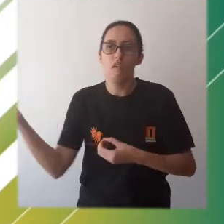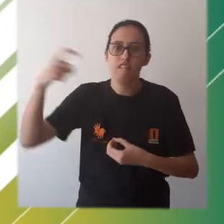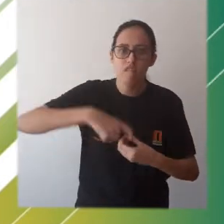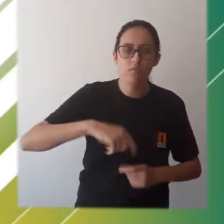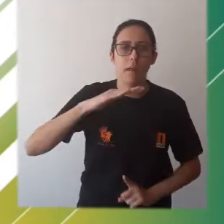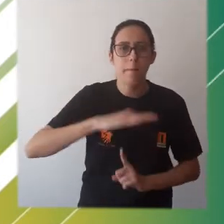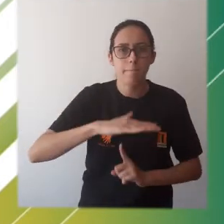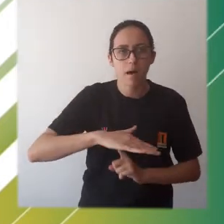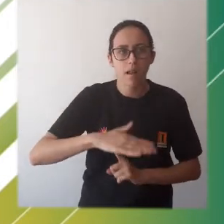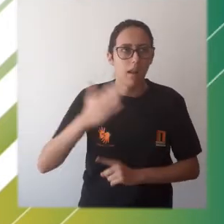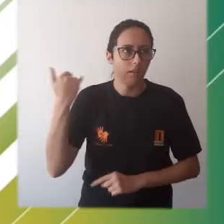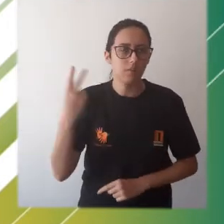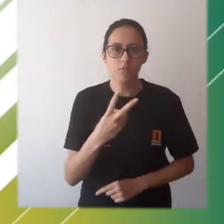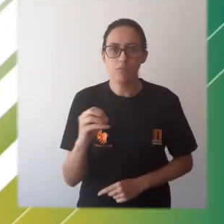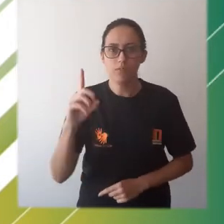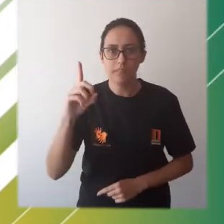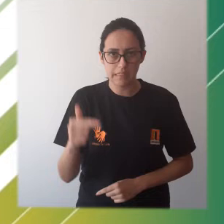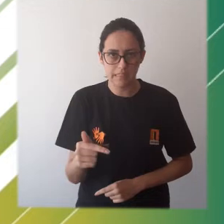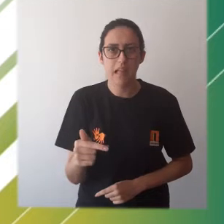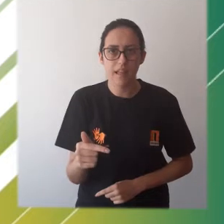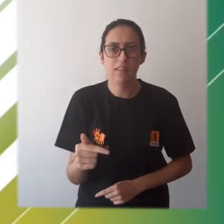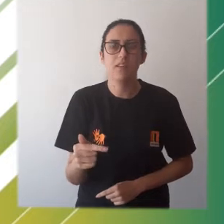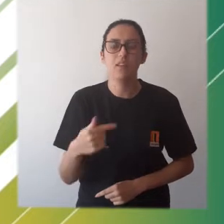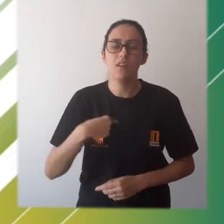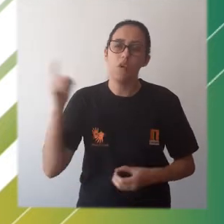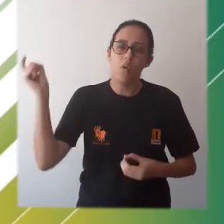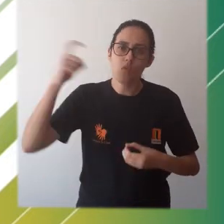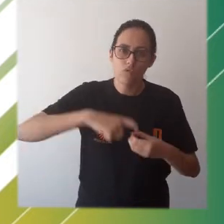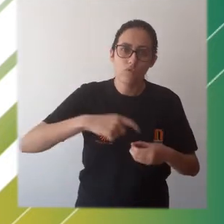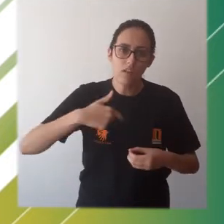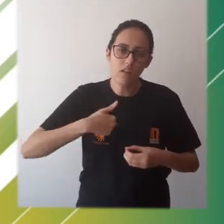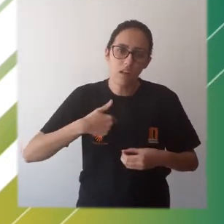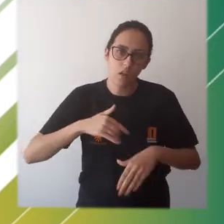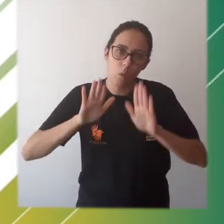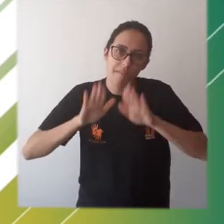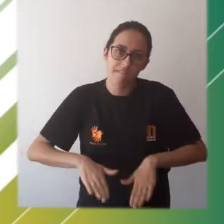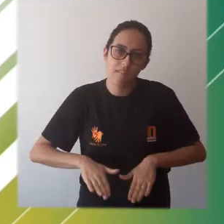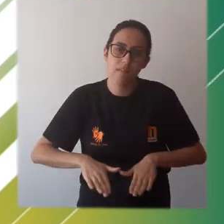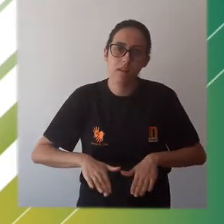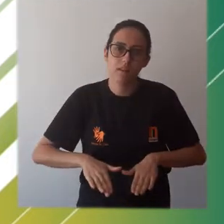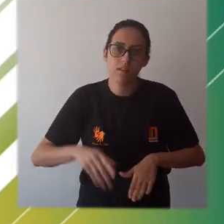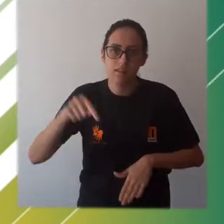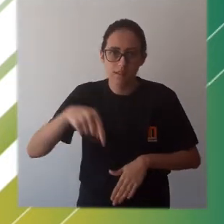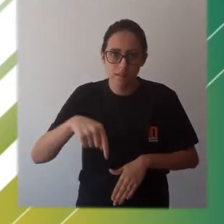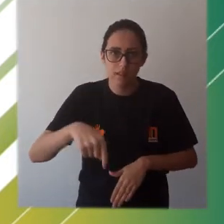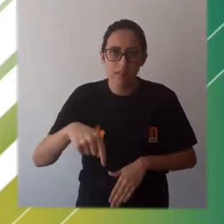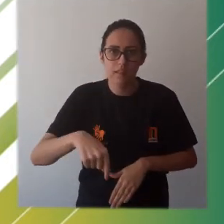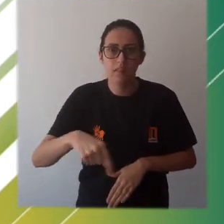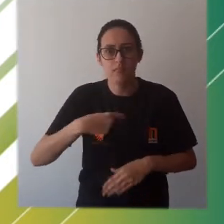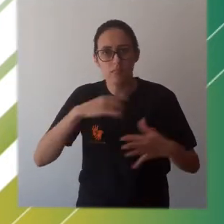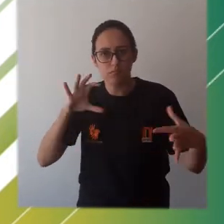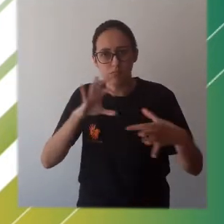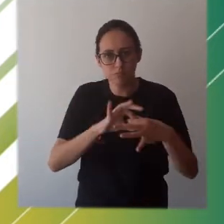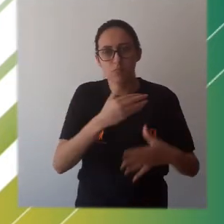Paraná no início de 2017, onde sou lotado, onde eu tenho a